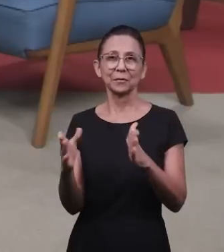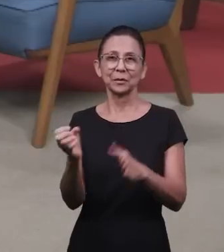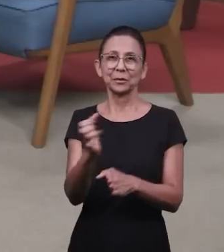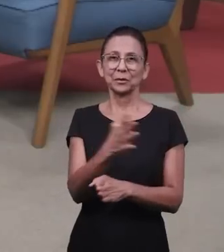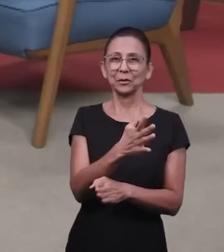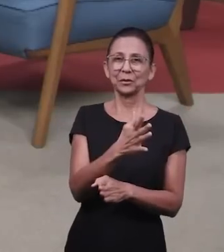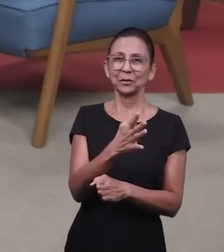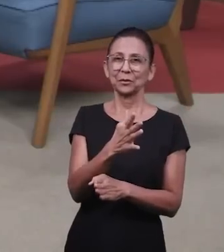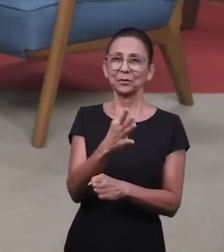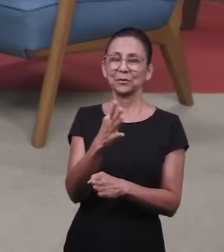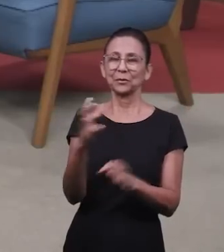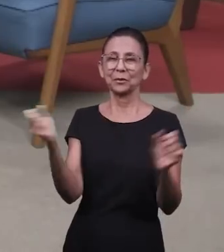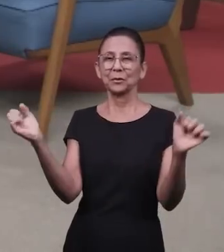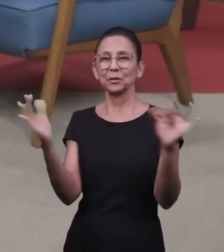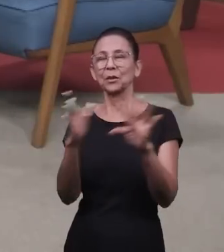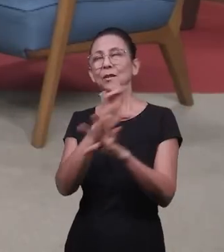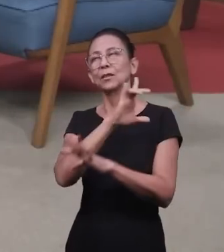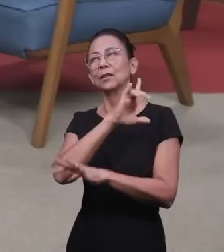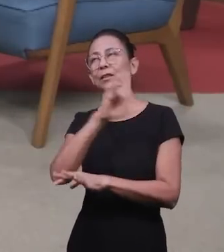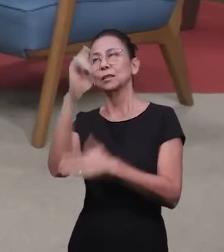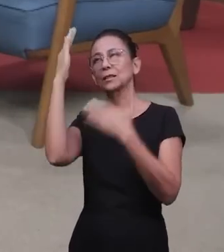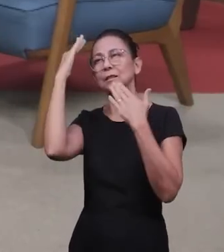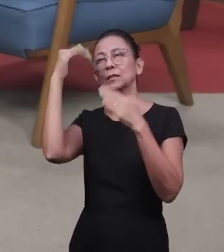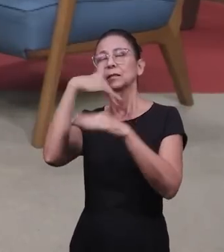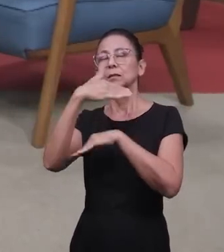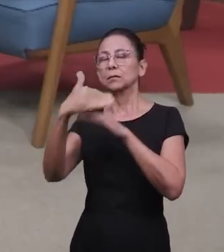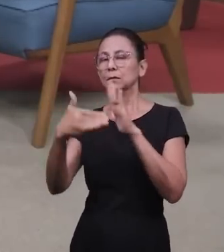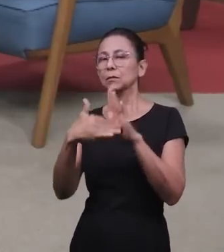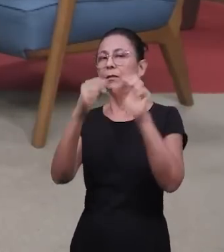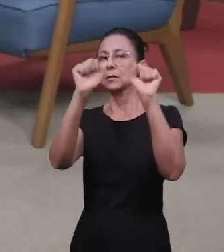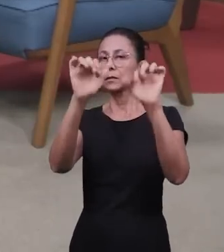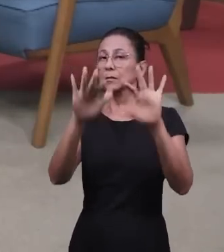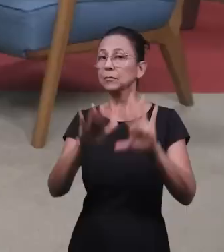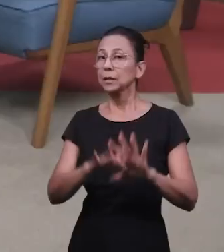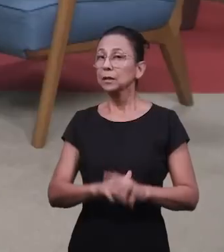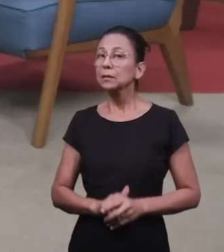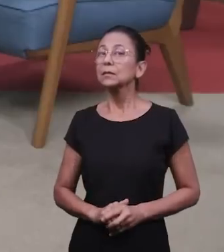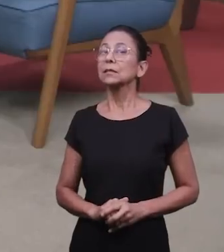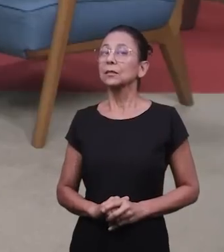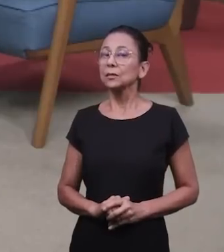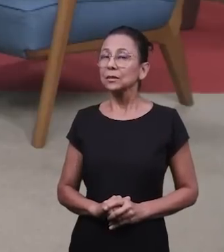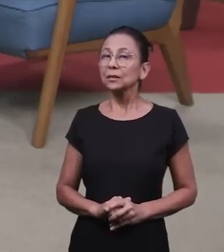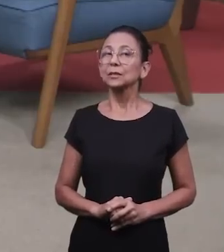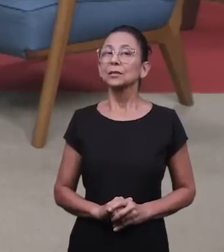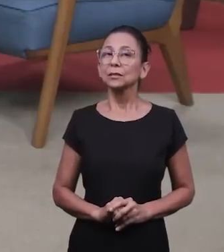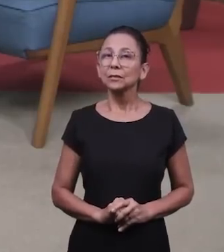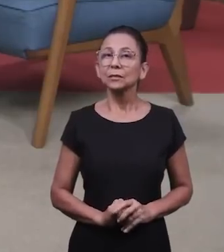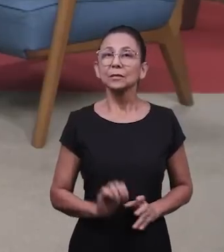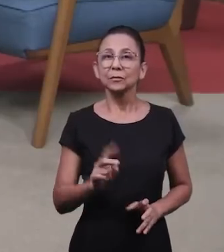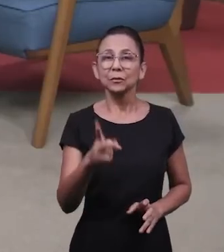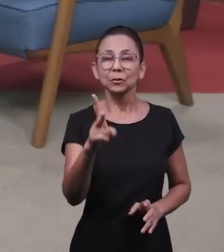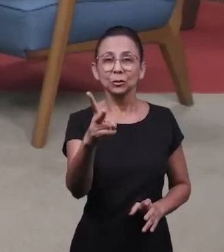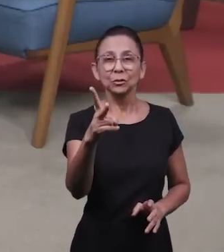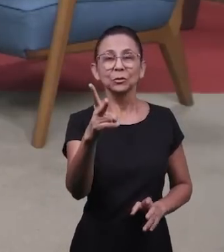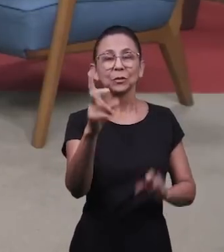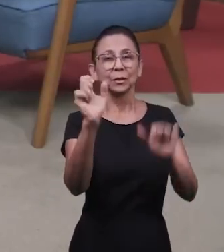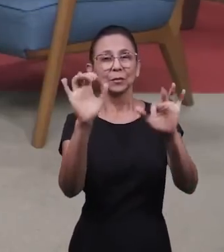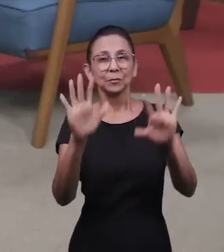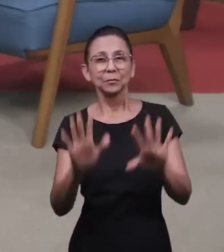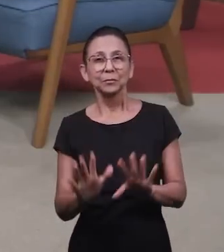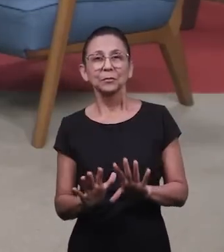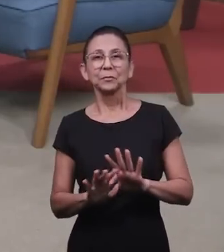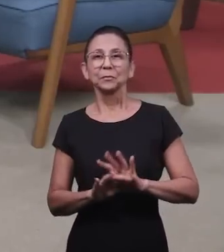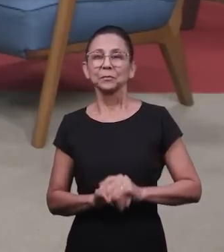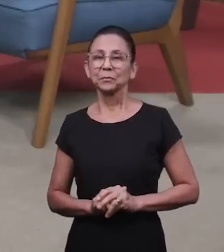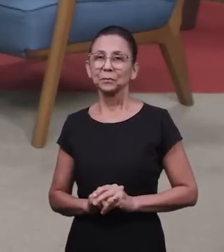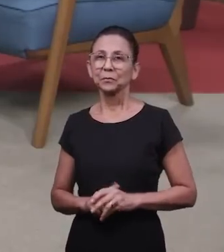com a alegria de glorificar a Deus por tudo o que Ele fez e por tudo aquilo que Ele continuará fazendo